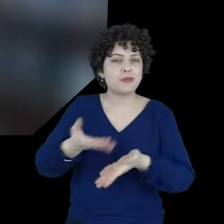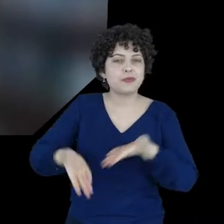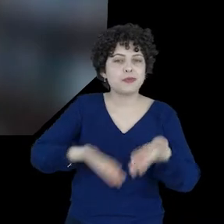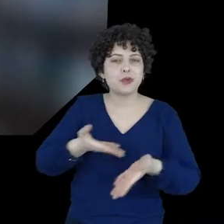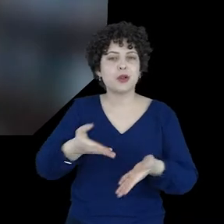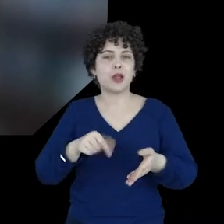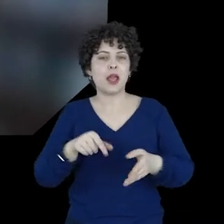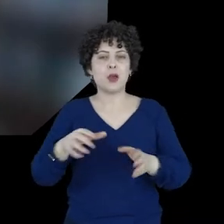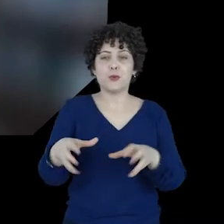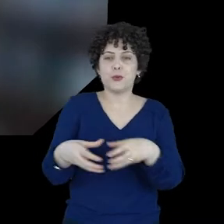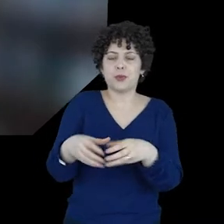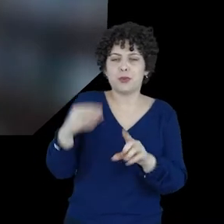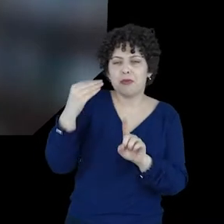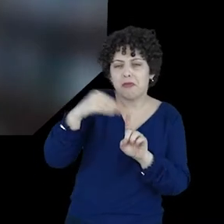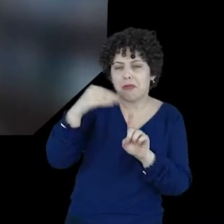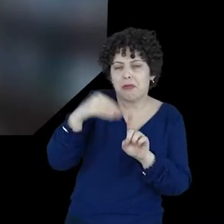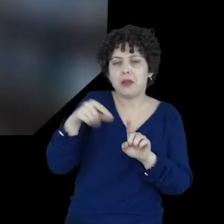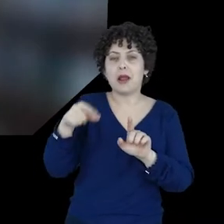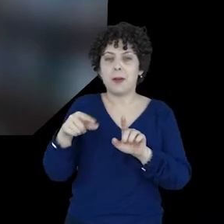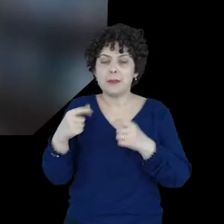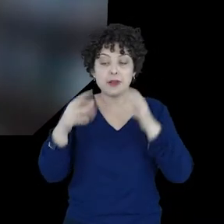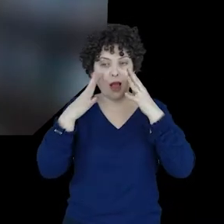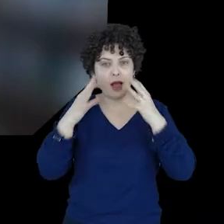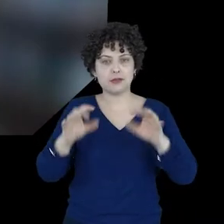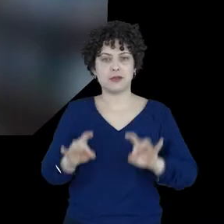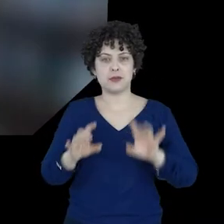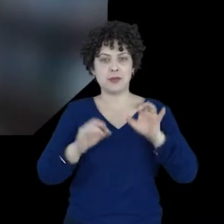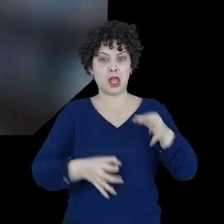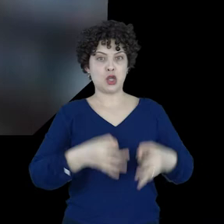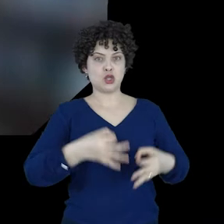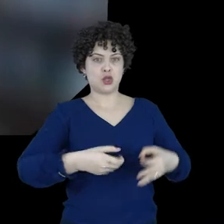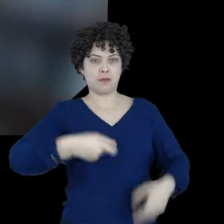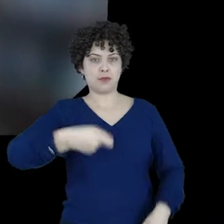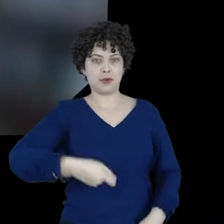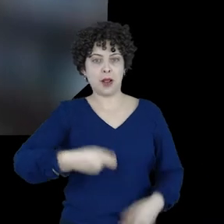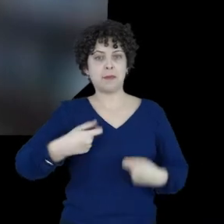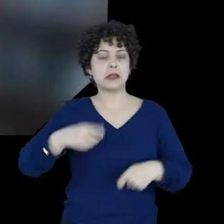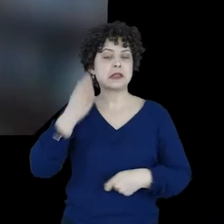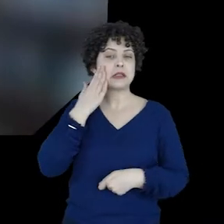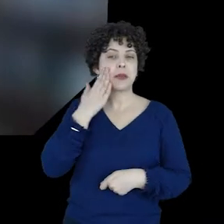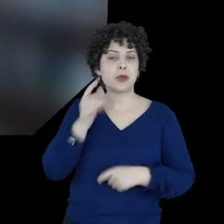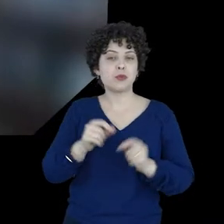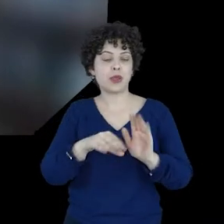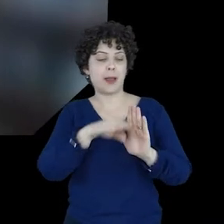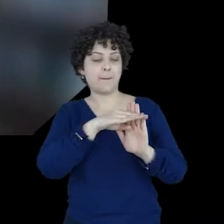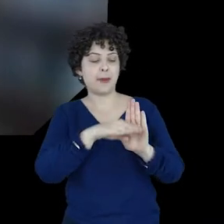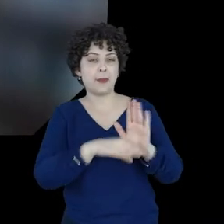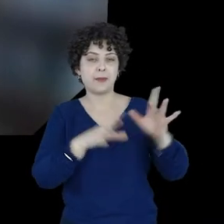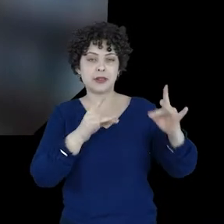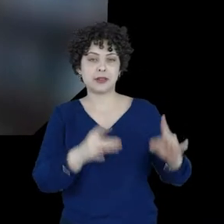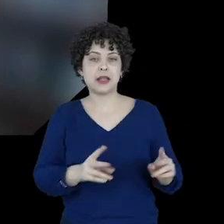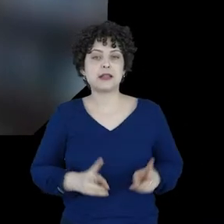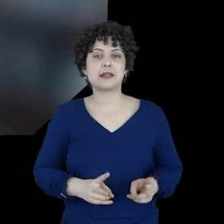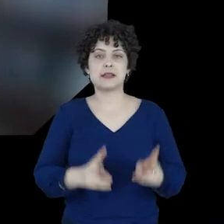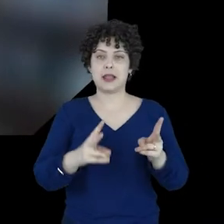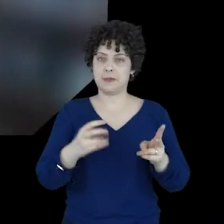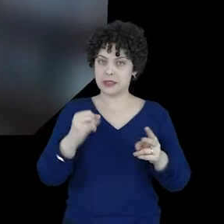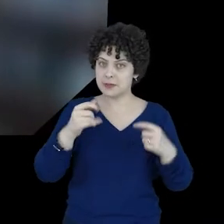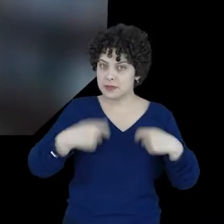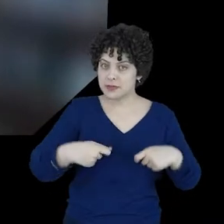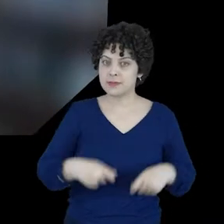público vulnerável que demanda atenção especial. Tribunais devem levar em consideração suas disposições sempre que pertinente.